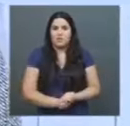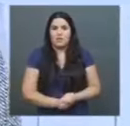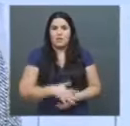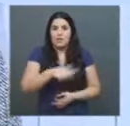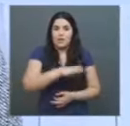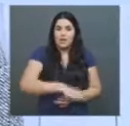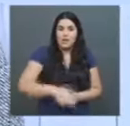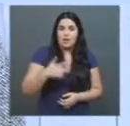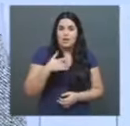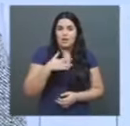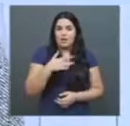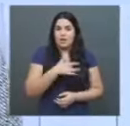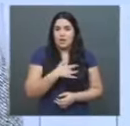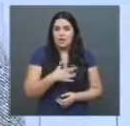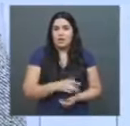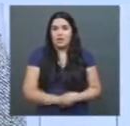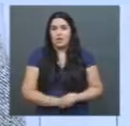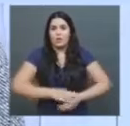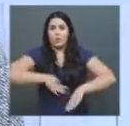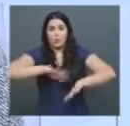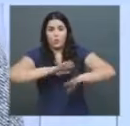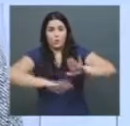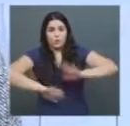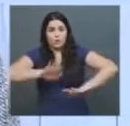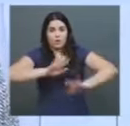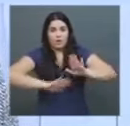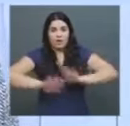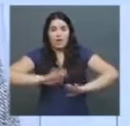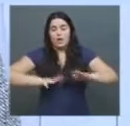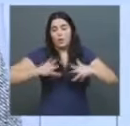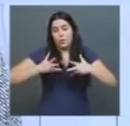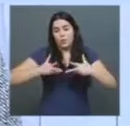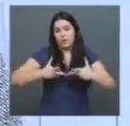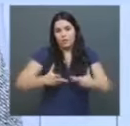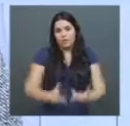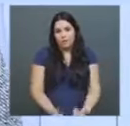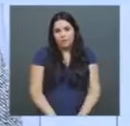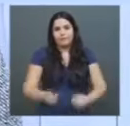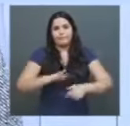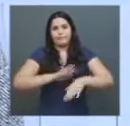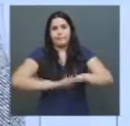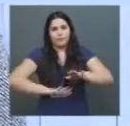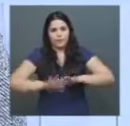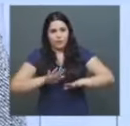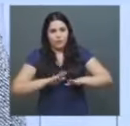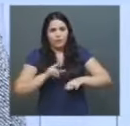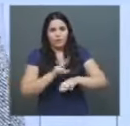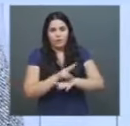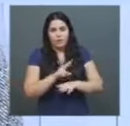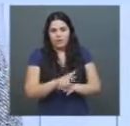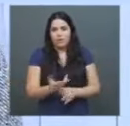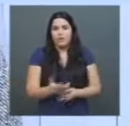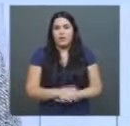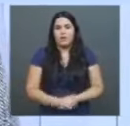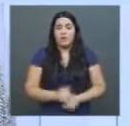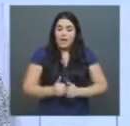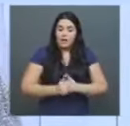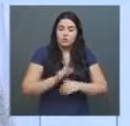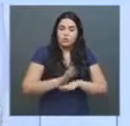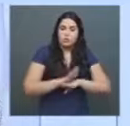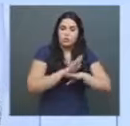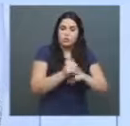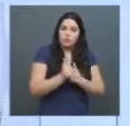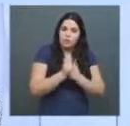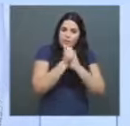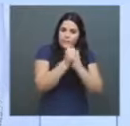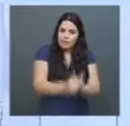saúde, a questão do cuidado, né, da qualidade do cuidado, da assistência desde o nascimento. Na verdade, a gente pode ir